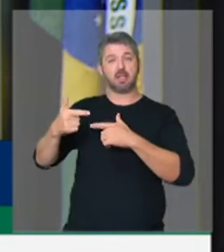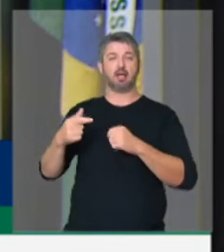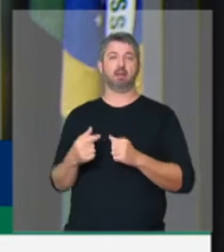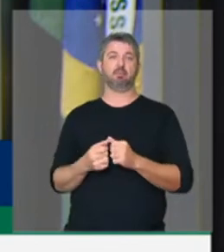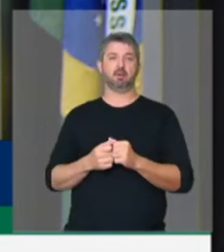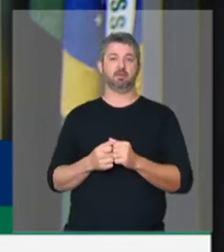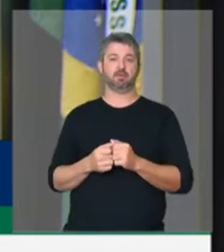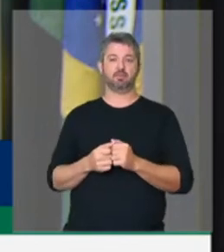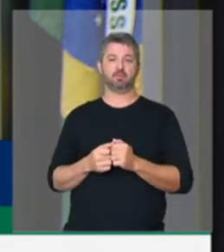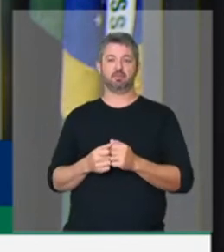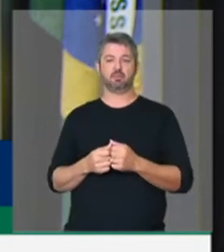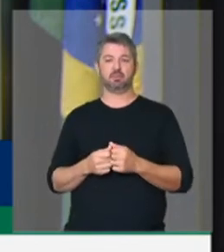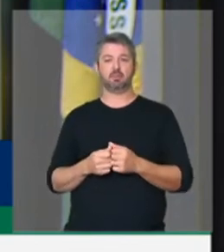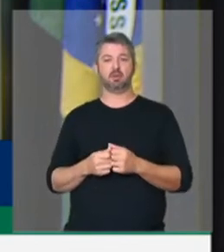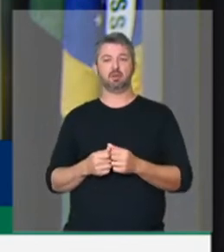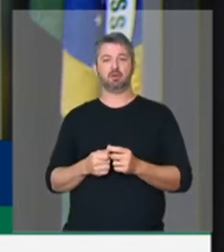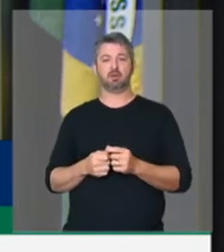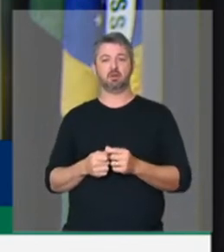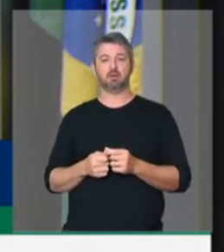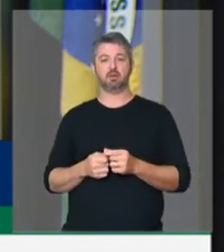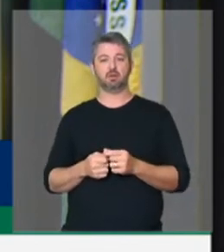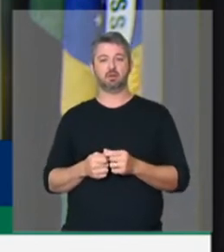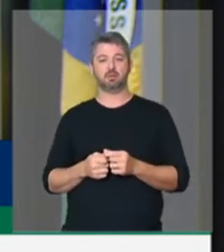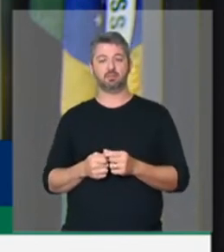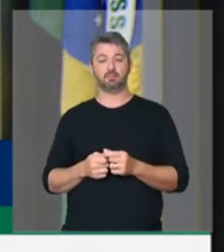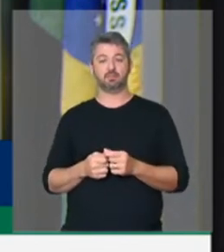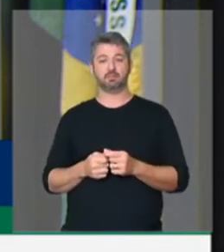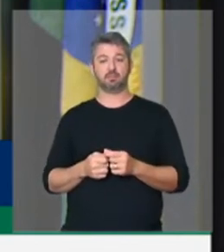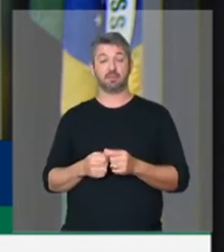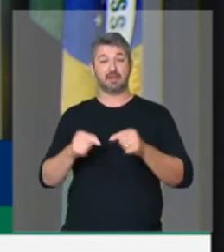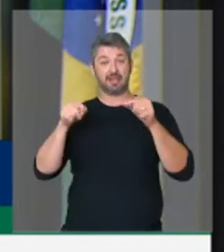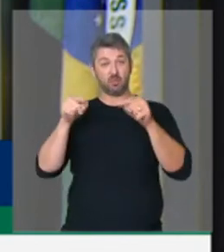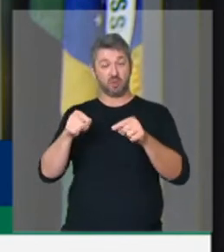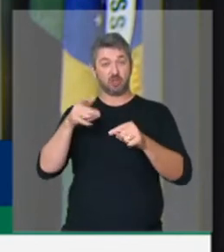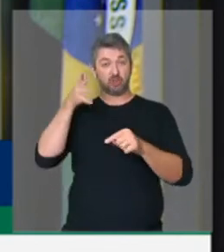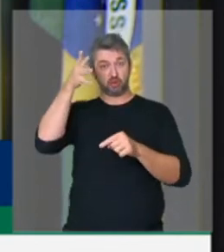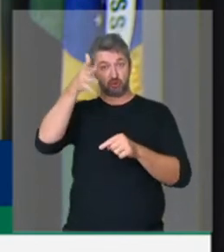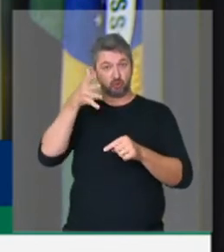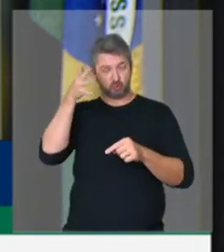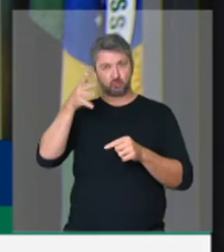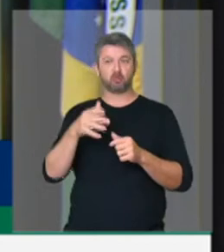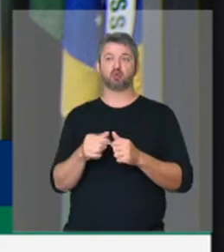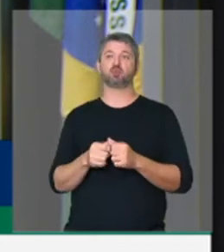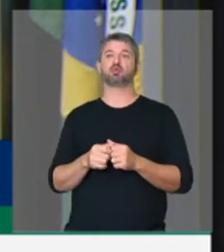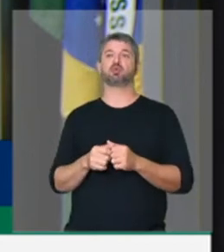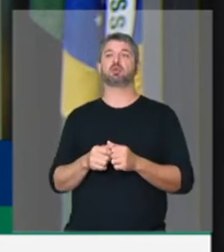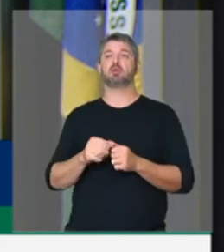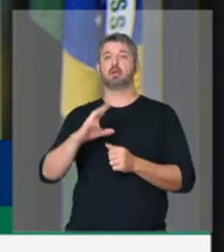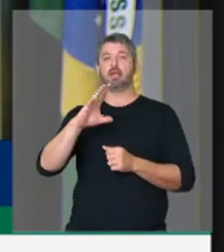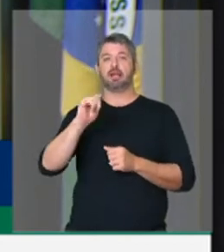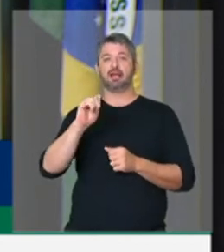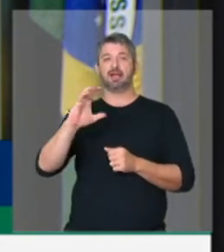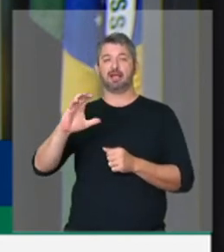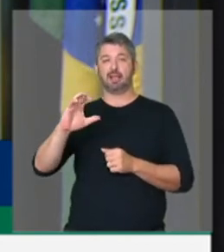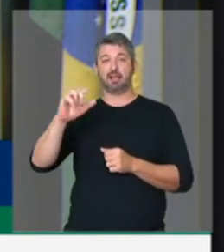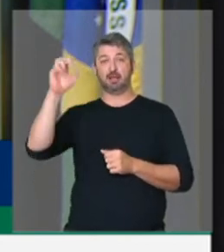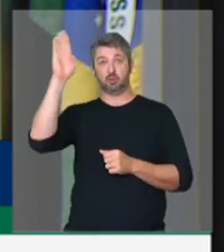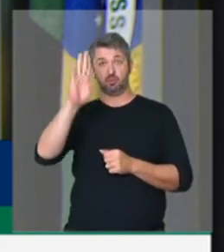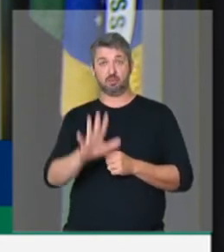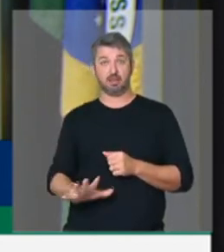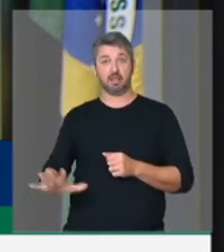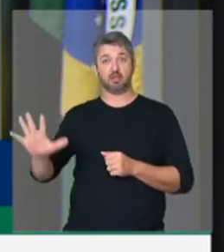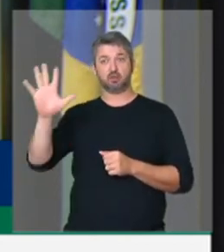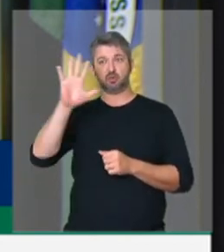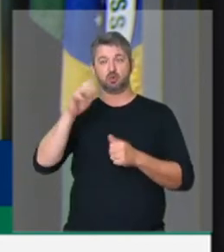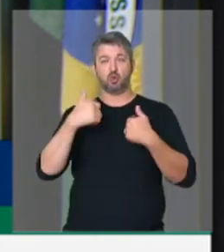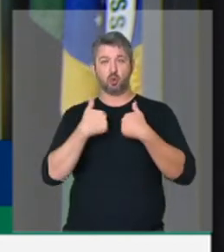acessório, com esse armamento. E é em cima desse discurso que virão os CACs de todo o Brasil, de